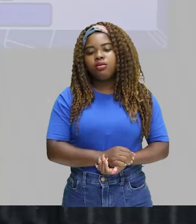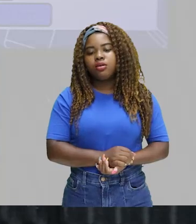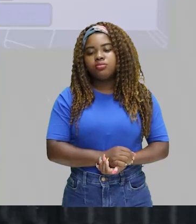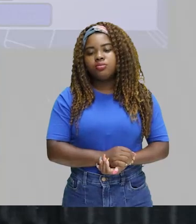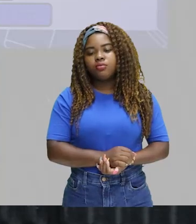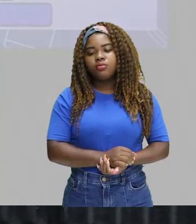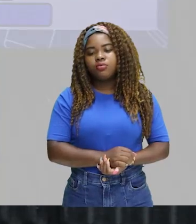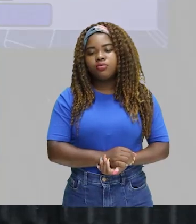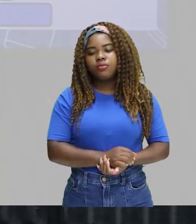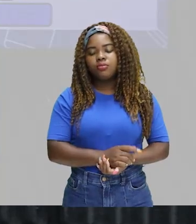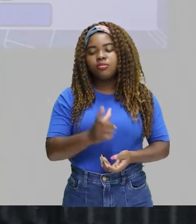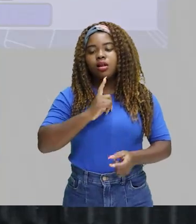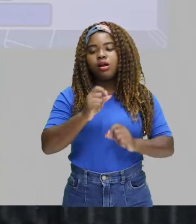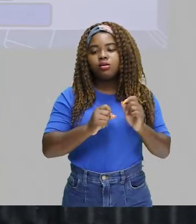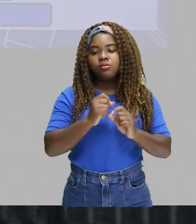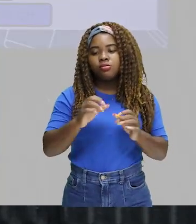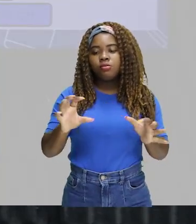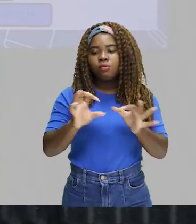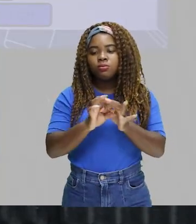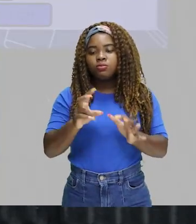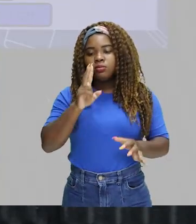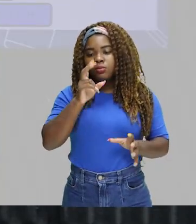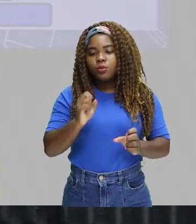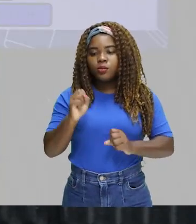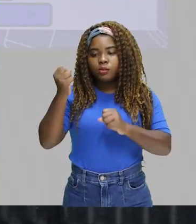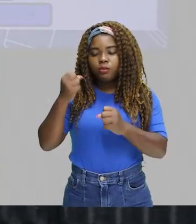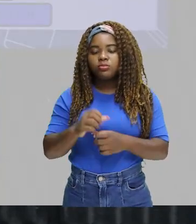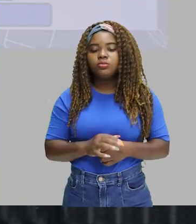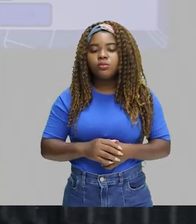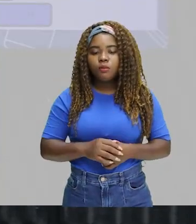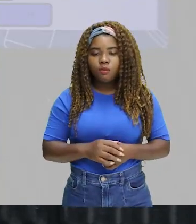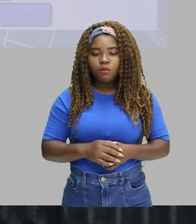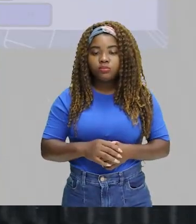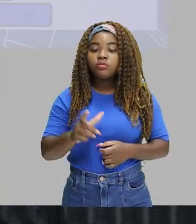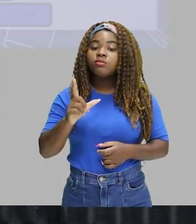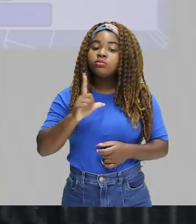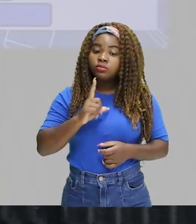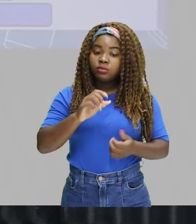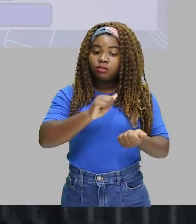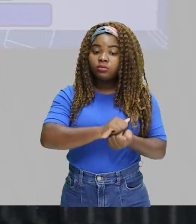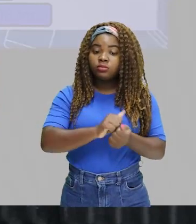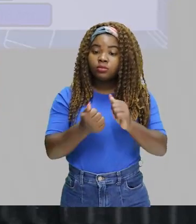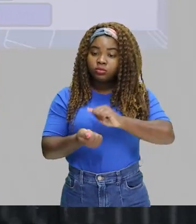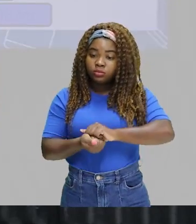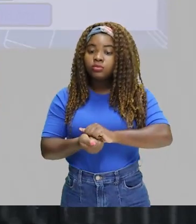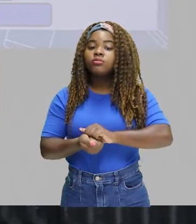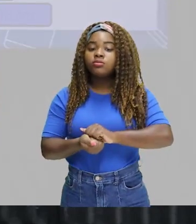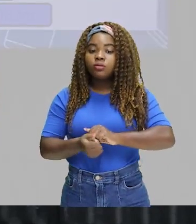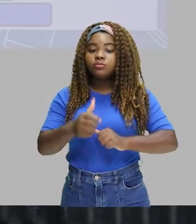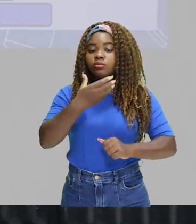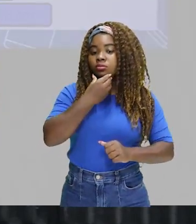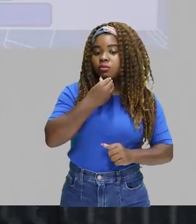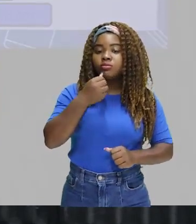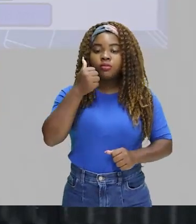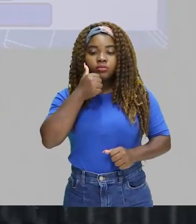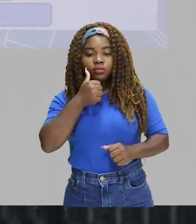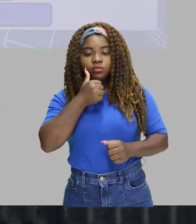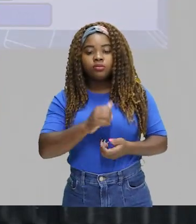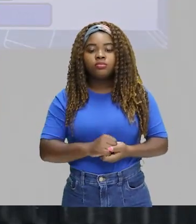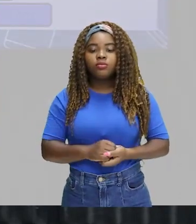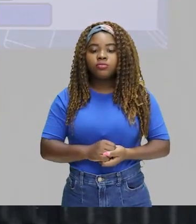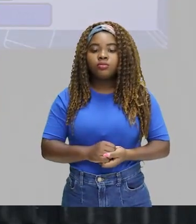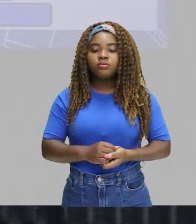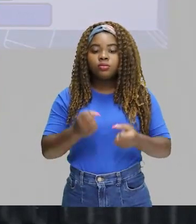recruta muito a questão da força e da resistência muscular, existem umas adaptações para os sexos, tá? Então,